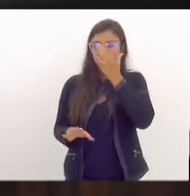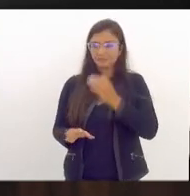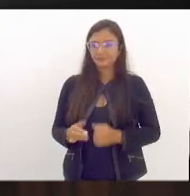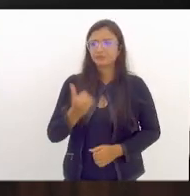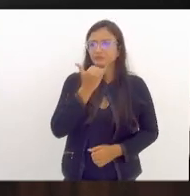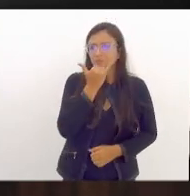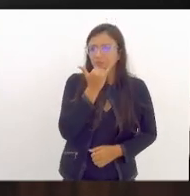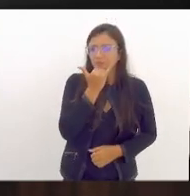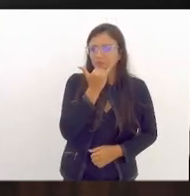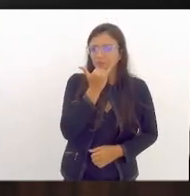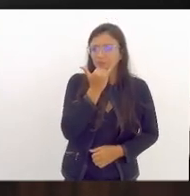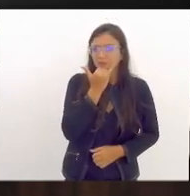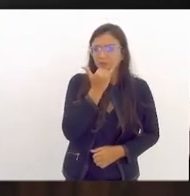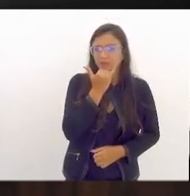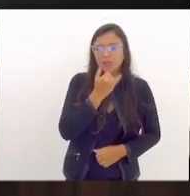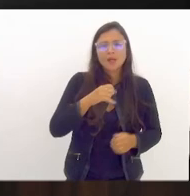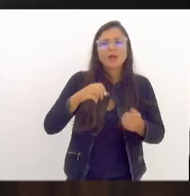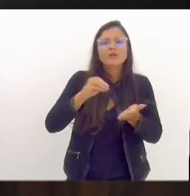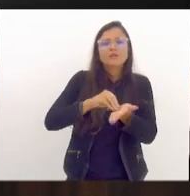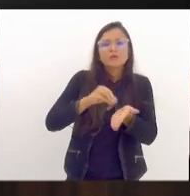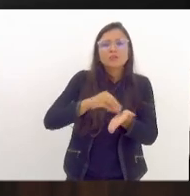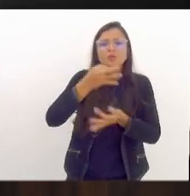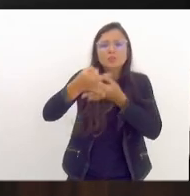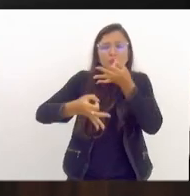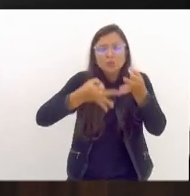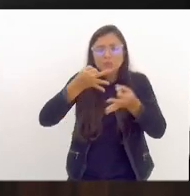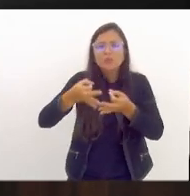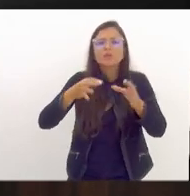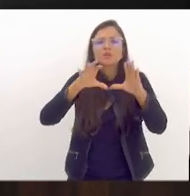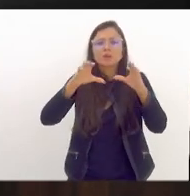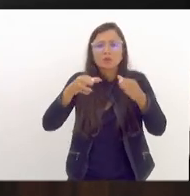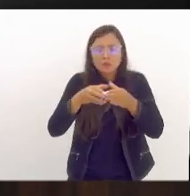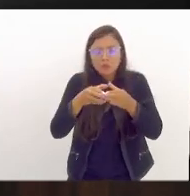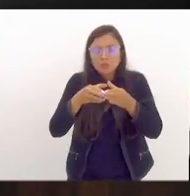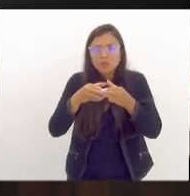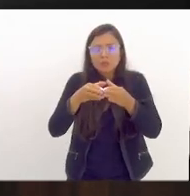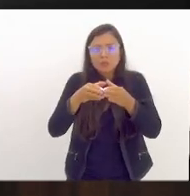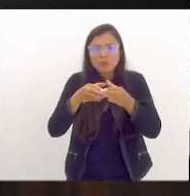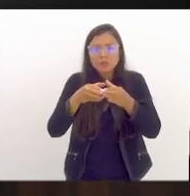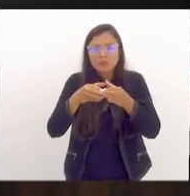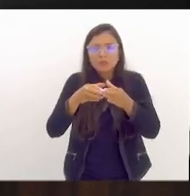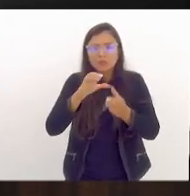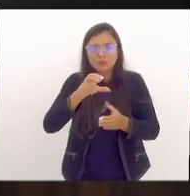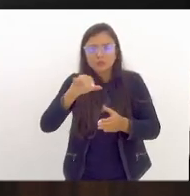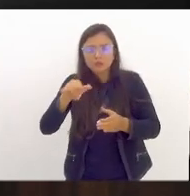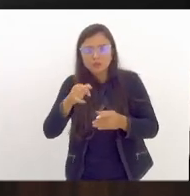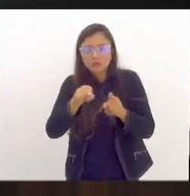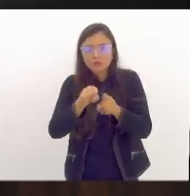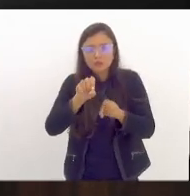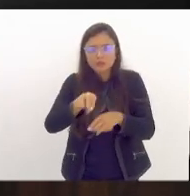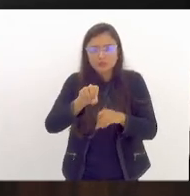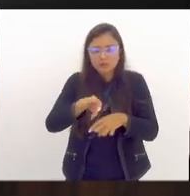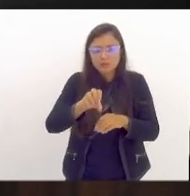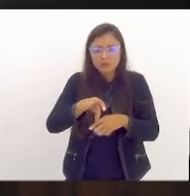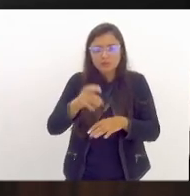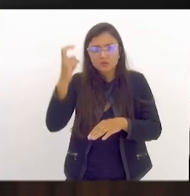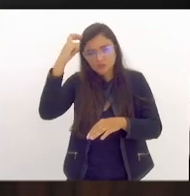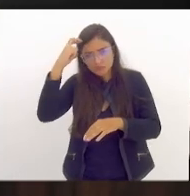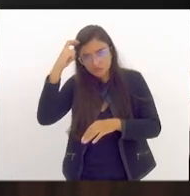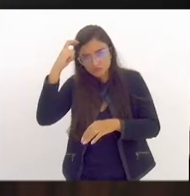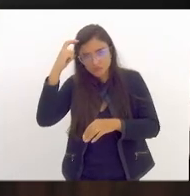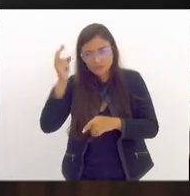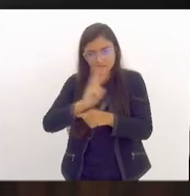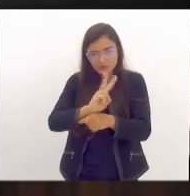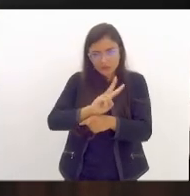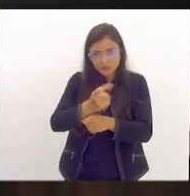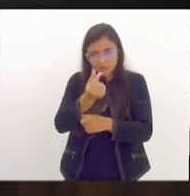Perdão. Pendente de parecer das comissões de Constituição e Justiça, de Educação e Cultura, de Orçamento, Fiscalização Financeira e Controle das Emendas